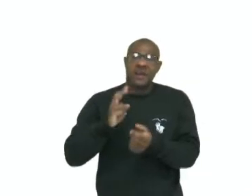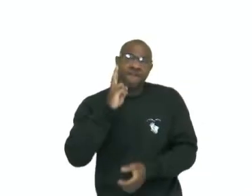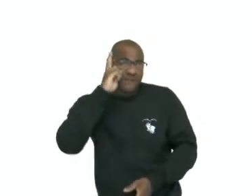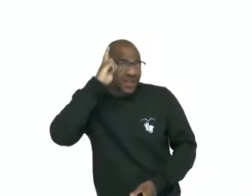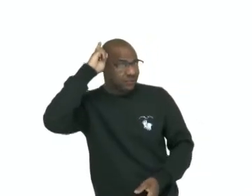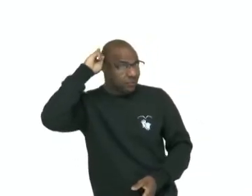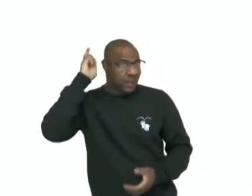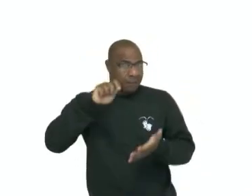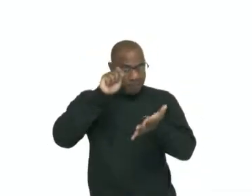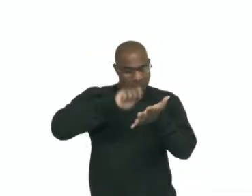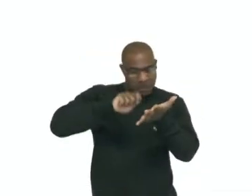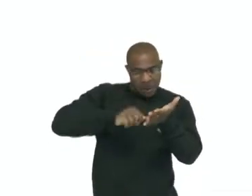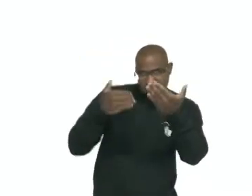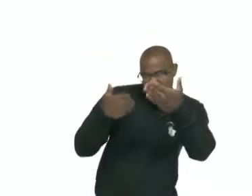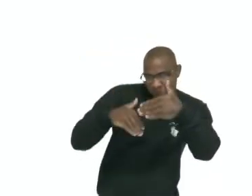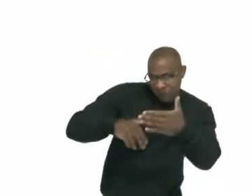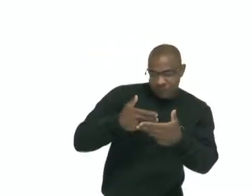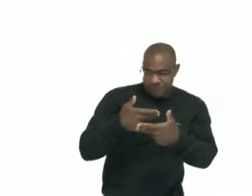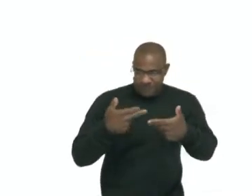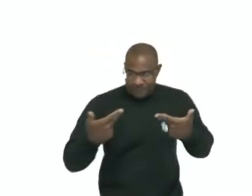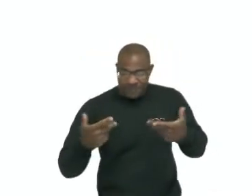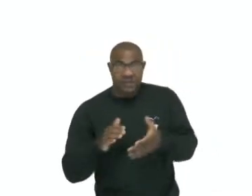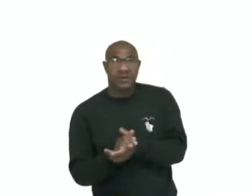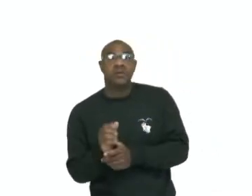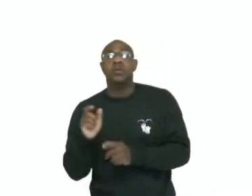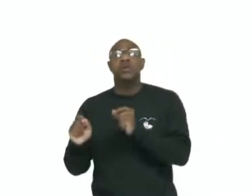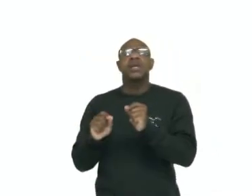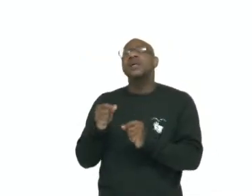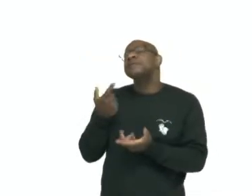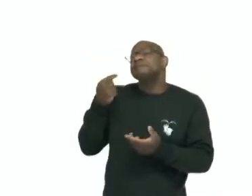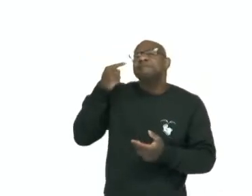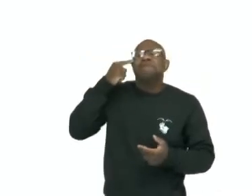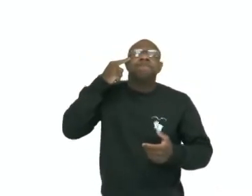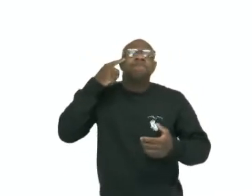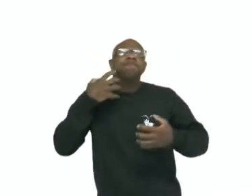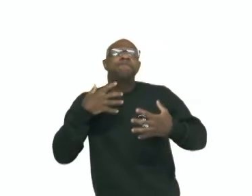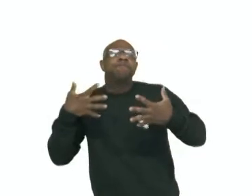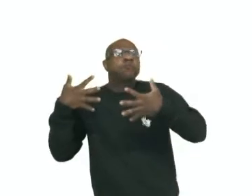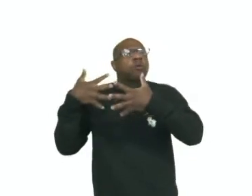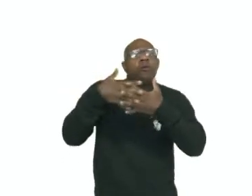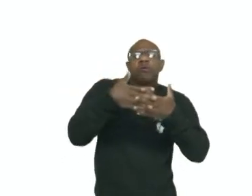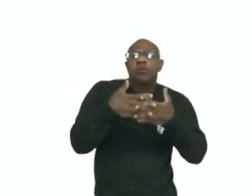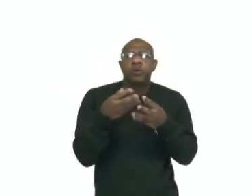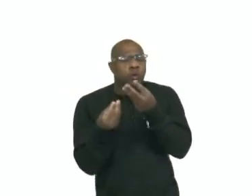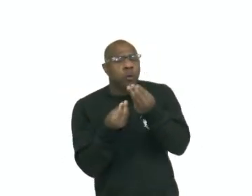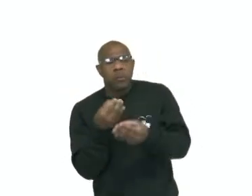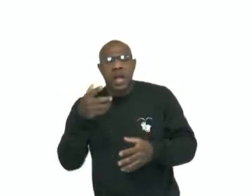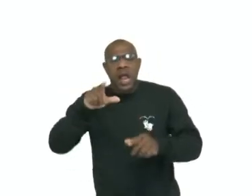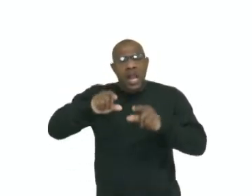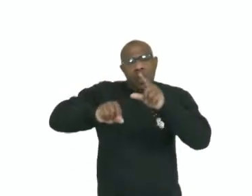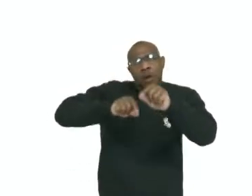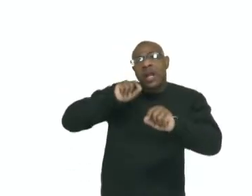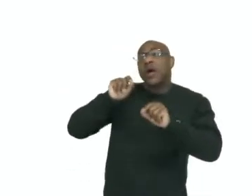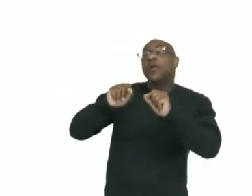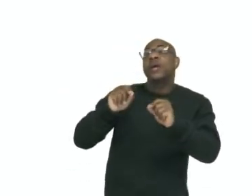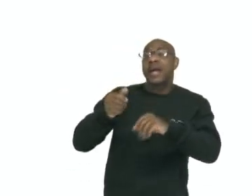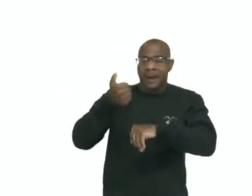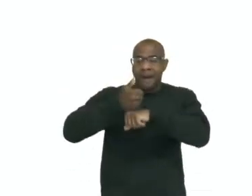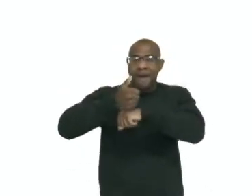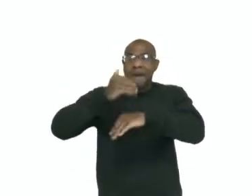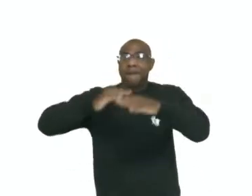toda a situação que irá ser a entrevista. Então ele se prepara, ele busca informações a respeito do tema,